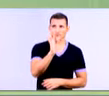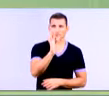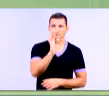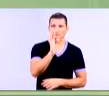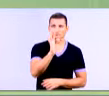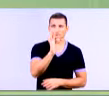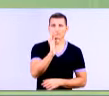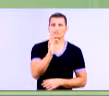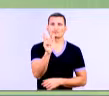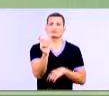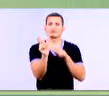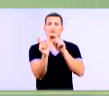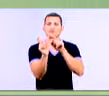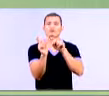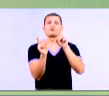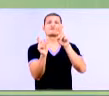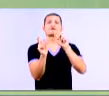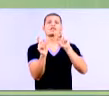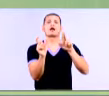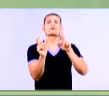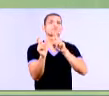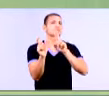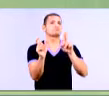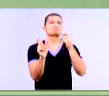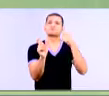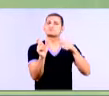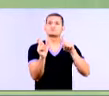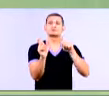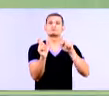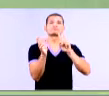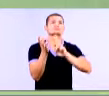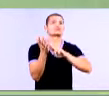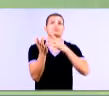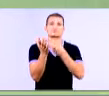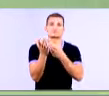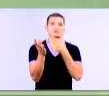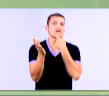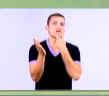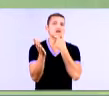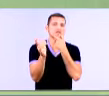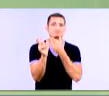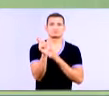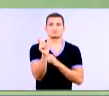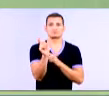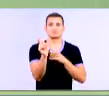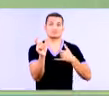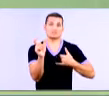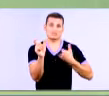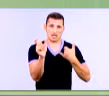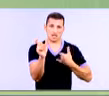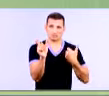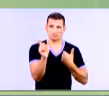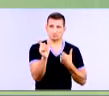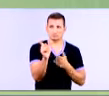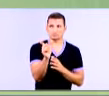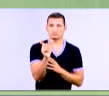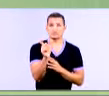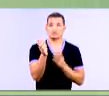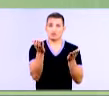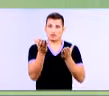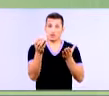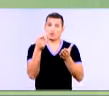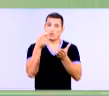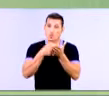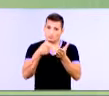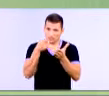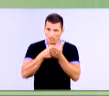para o inglês, porque é minha variável, né? Idade. E agora eu sou obrigado, ao final de cada